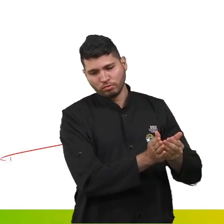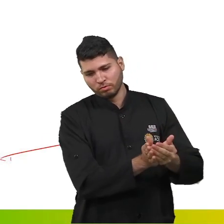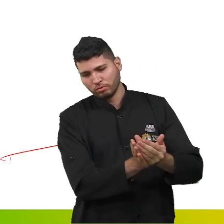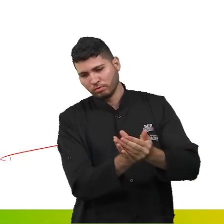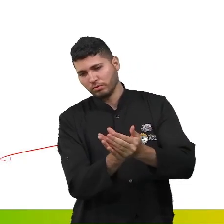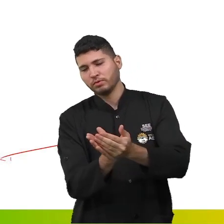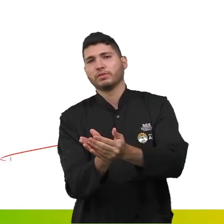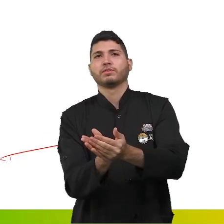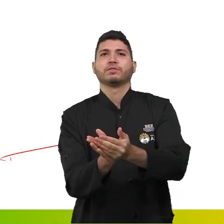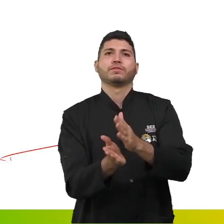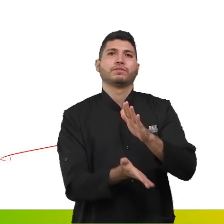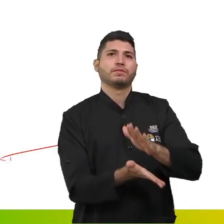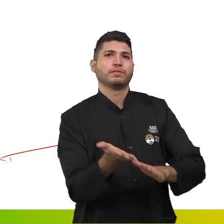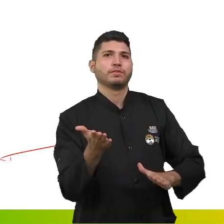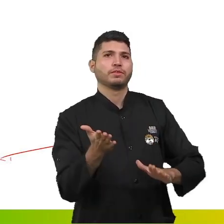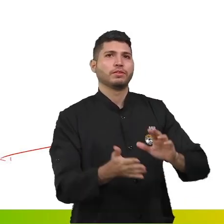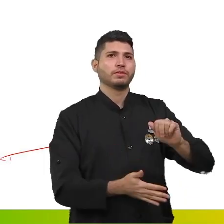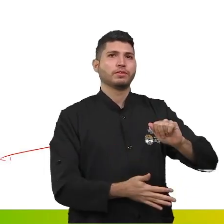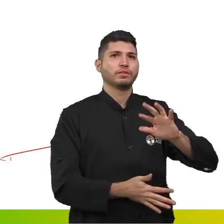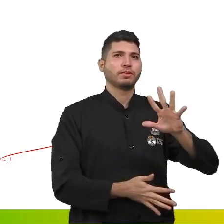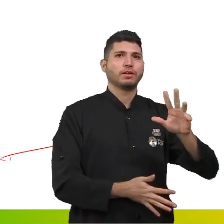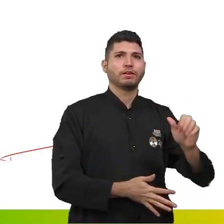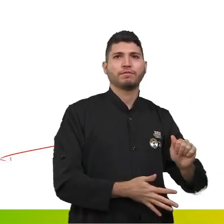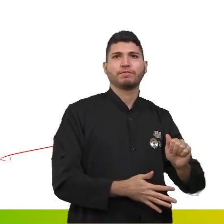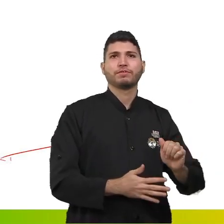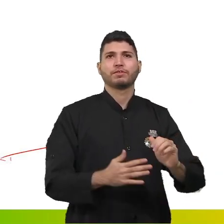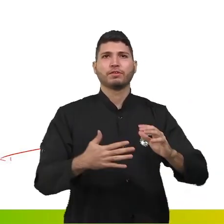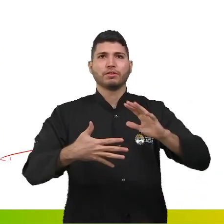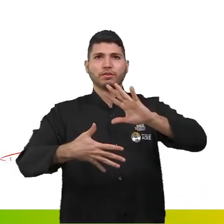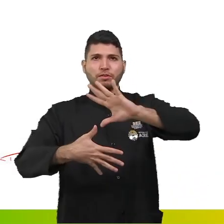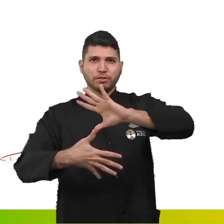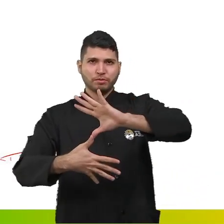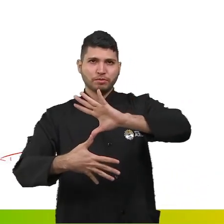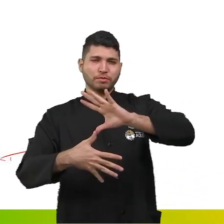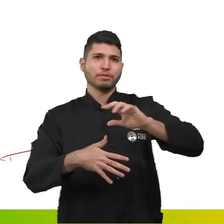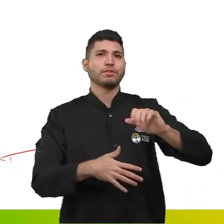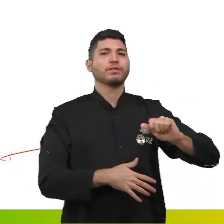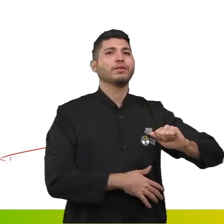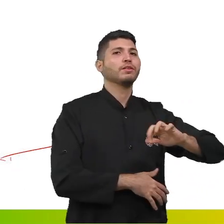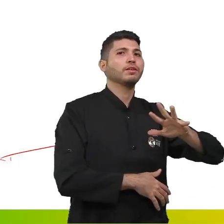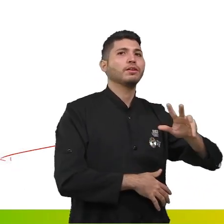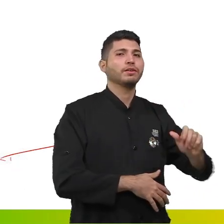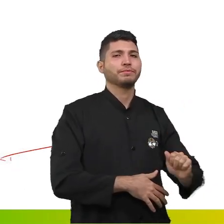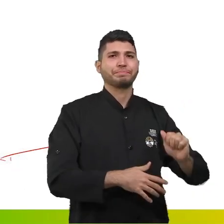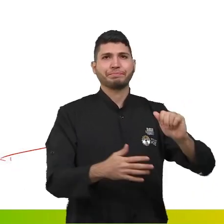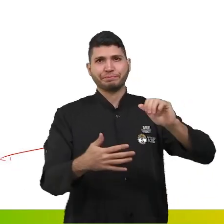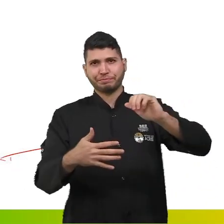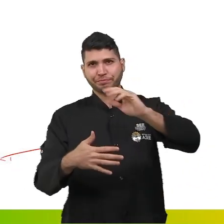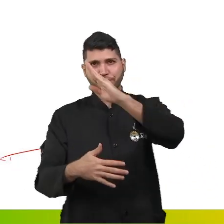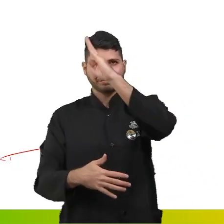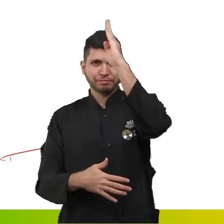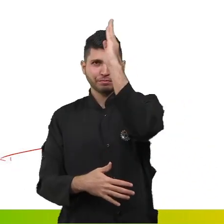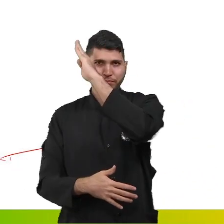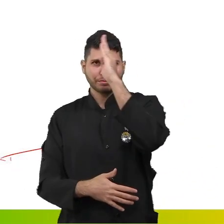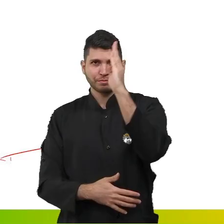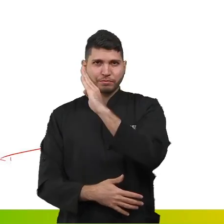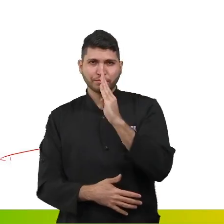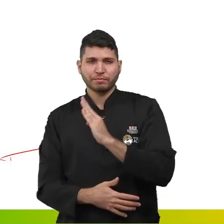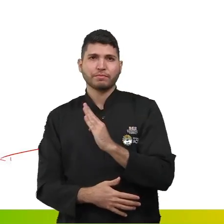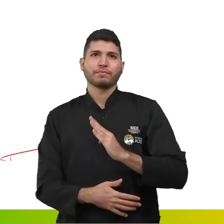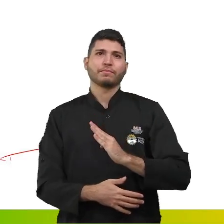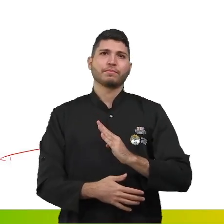para a América, da África para o Brasil. Um trato absolutamente